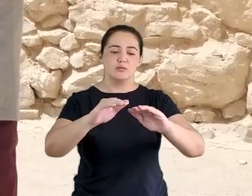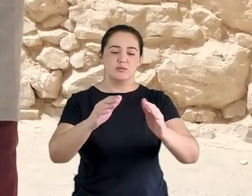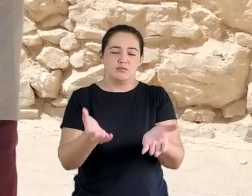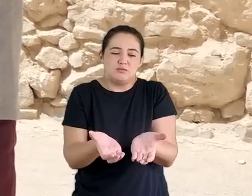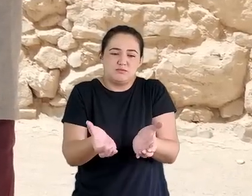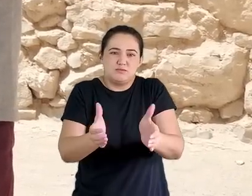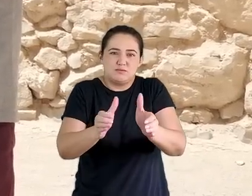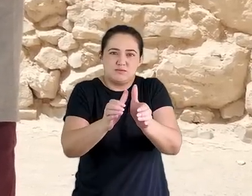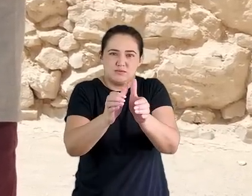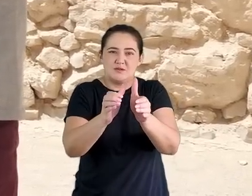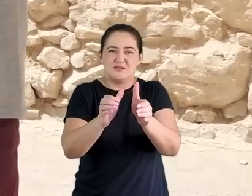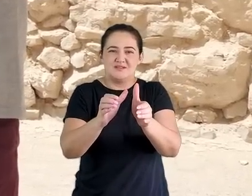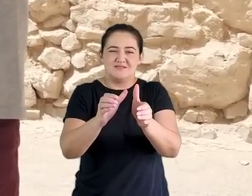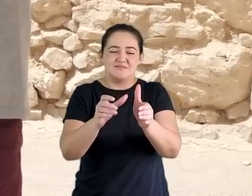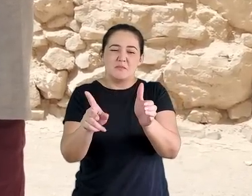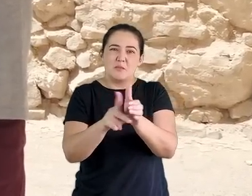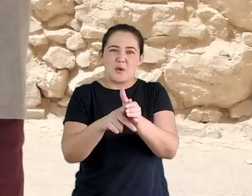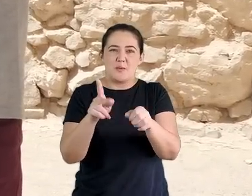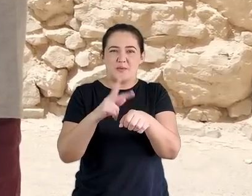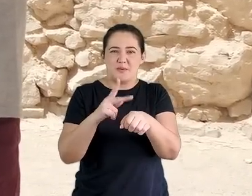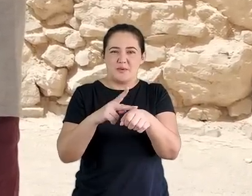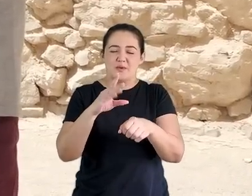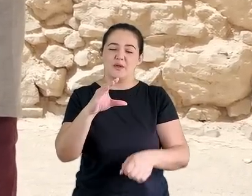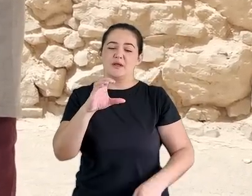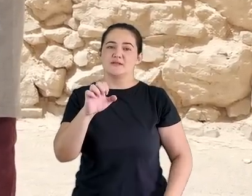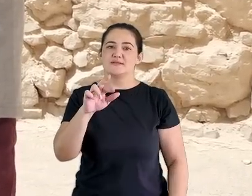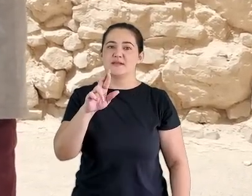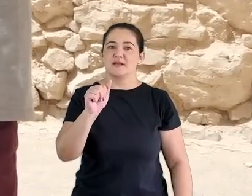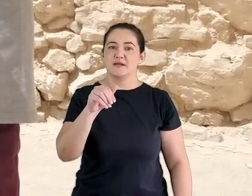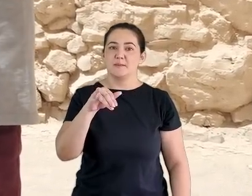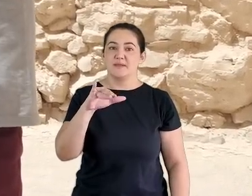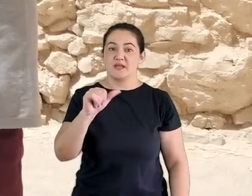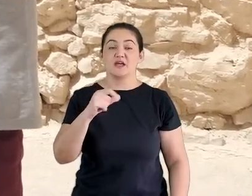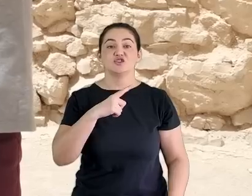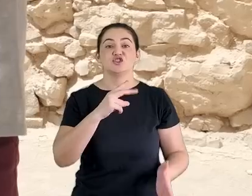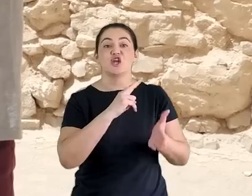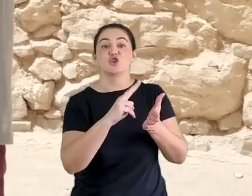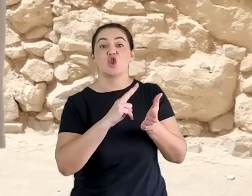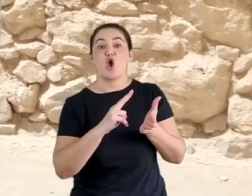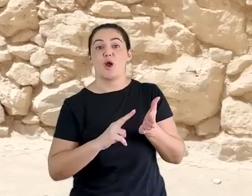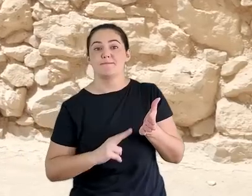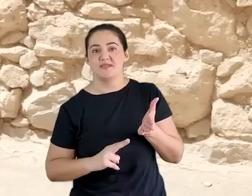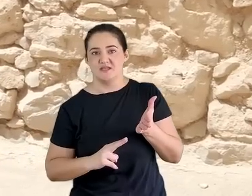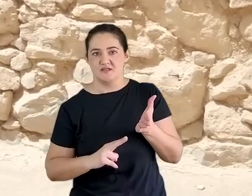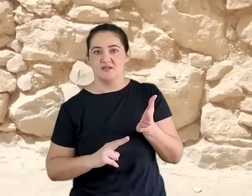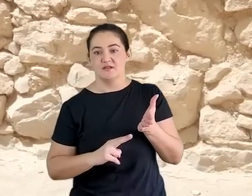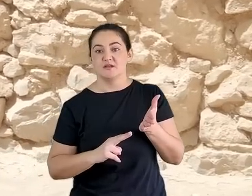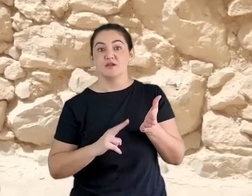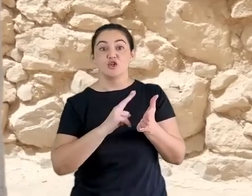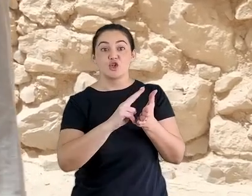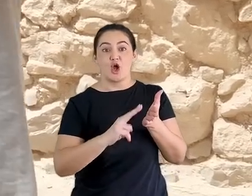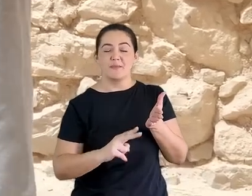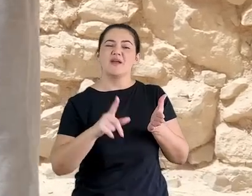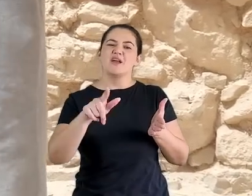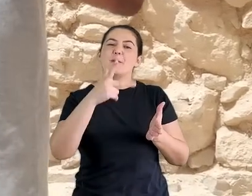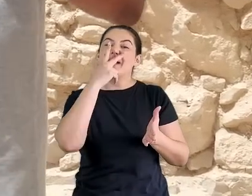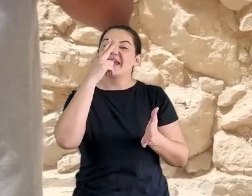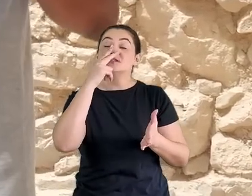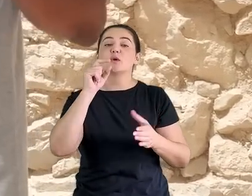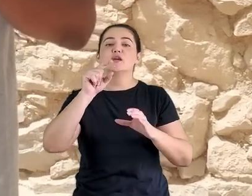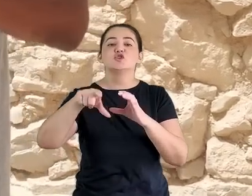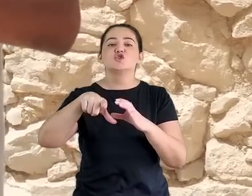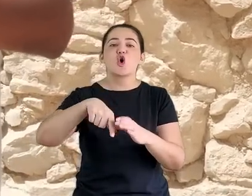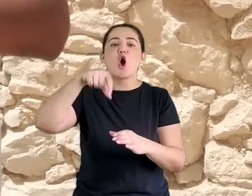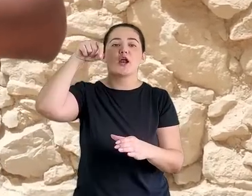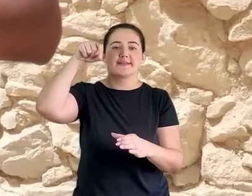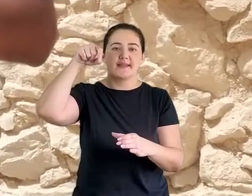com nomes escritos. E muitas pessoas pensam que esses fragmentos de cerâmica podem ser a evidência daquele sorteio